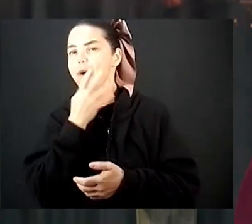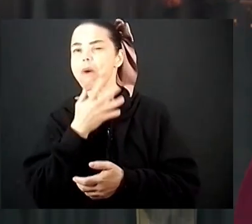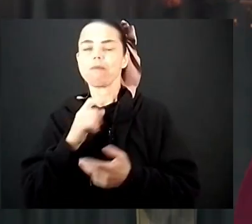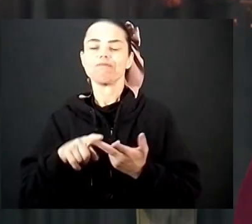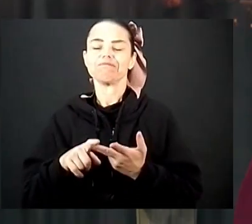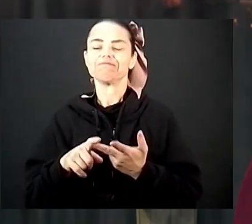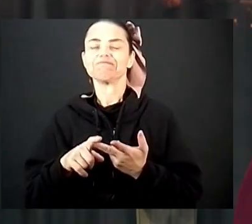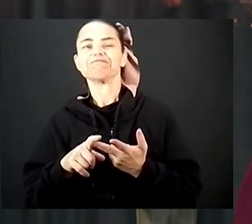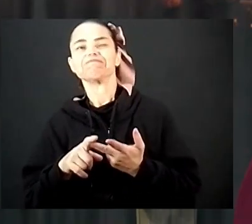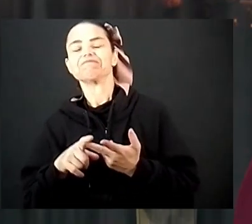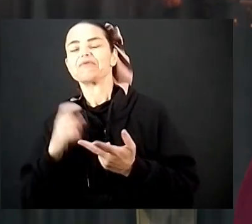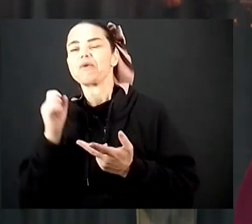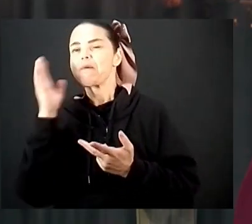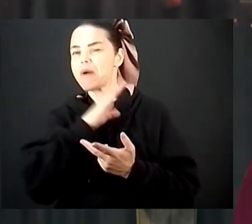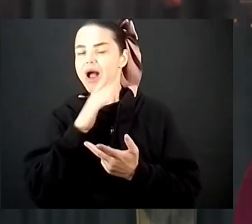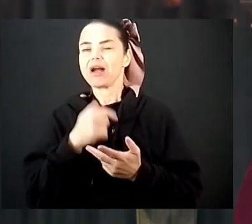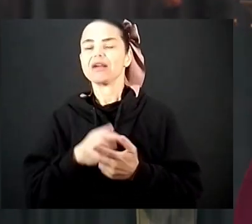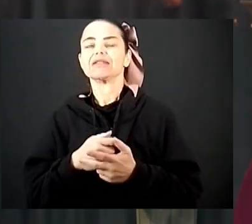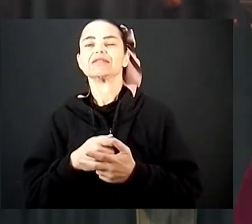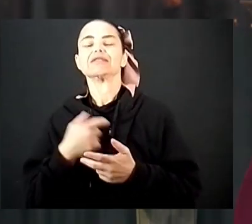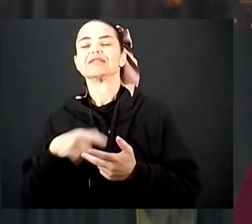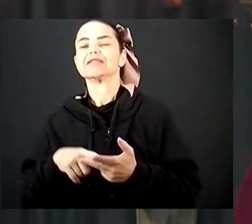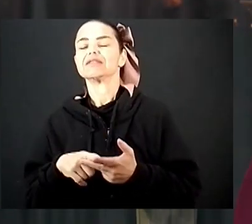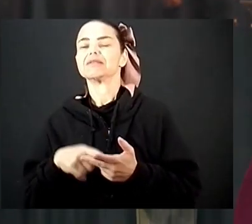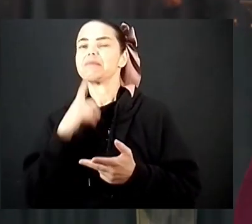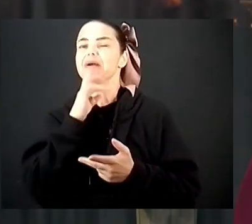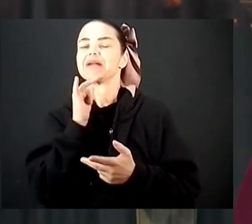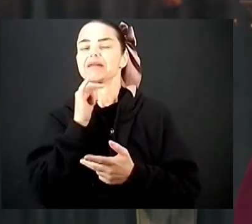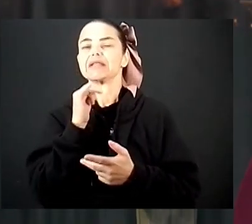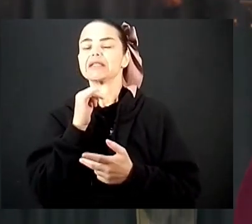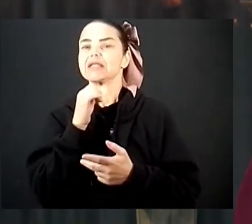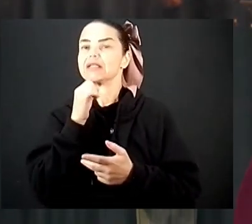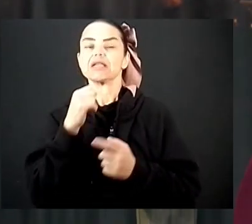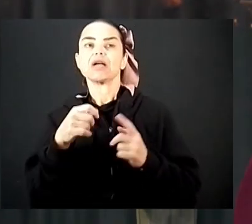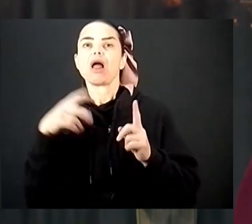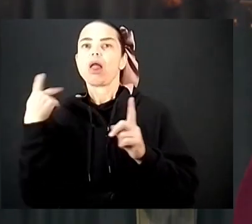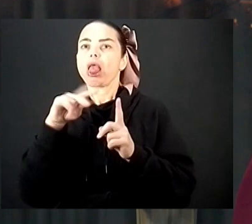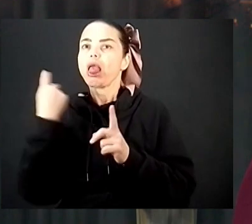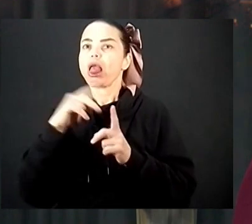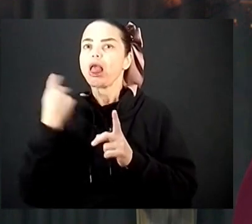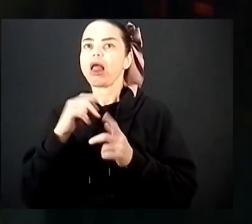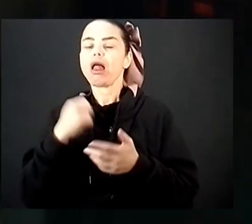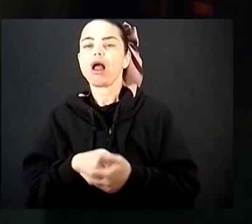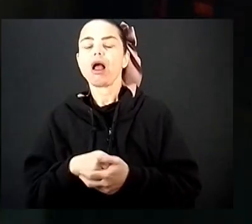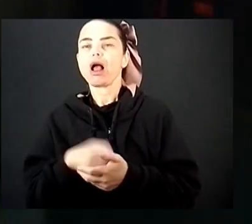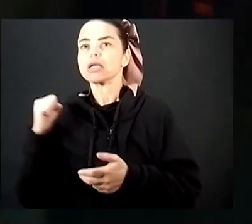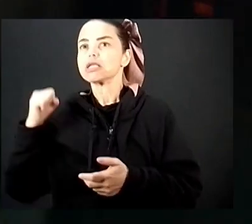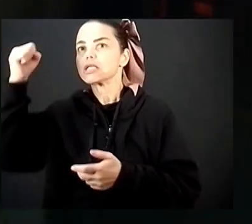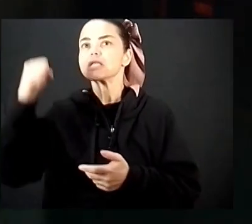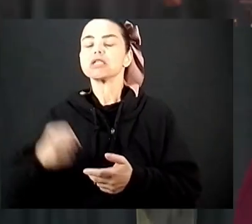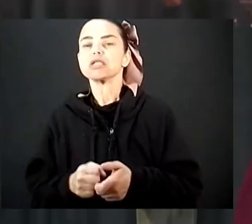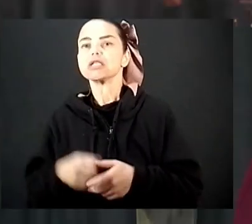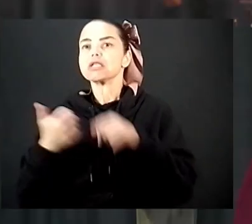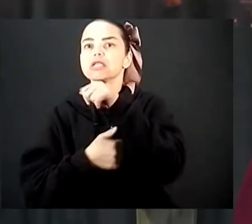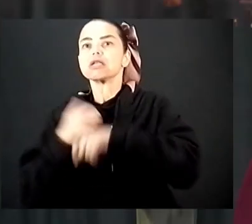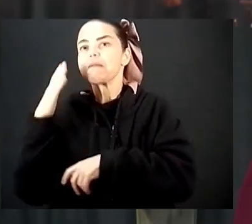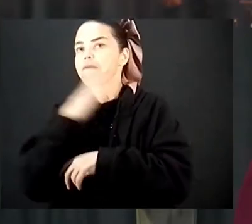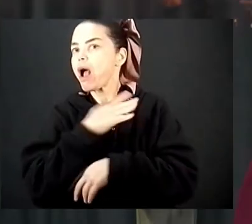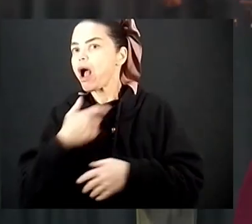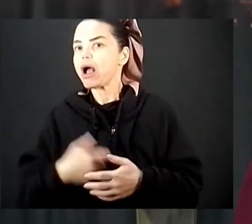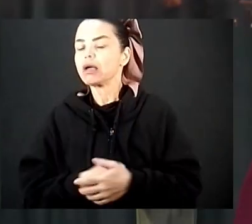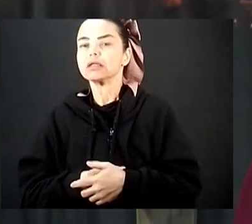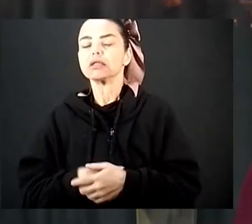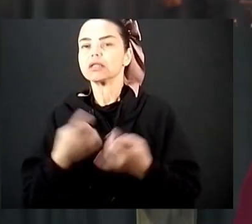se o pai que deveria me proteger, na verdade, é um agressor? O meu herói vira o meu vilão. Isso. E aí? Eu tô abandonado na